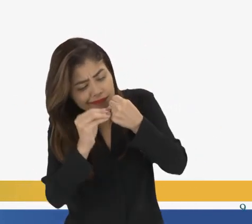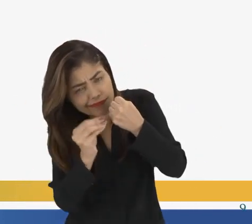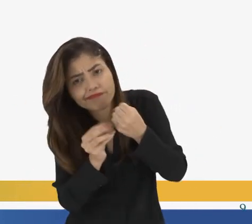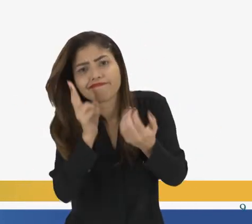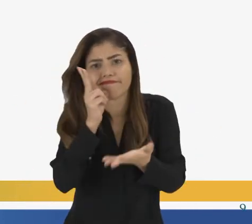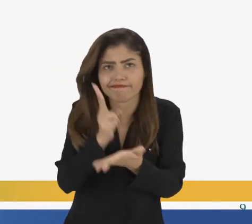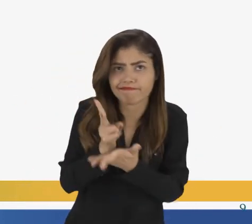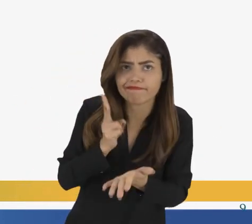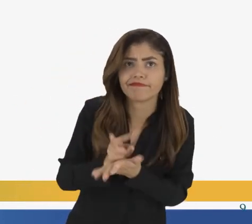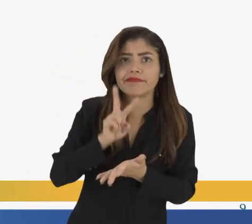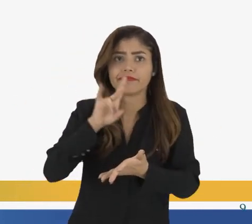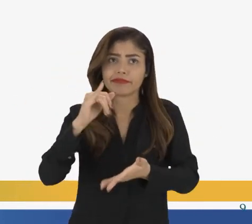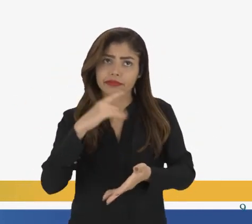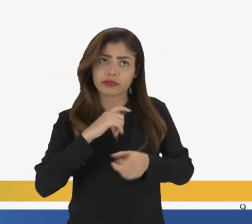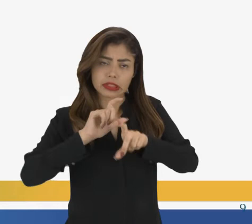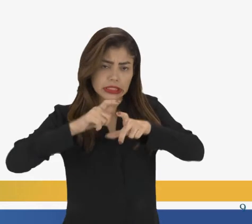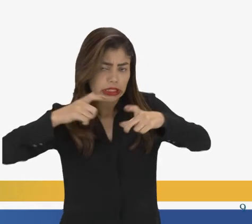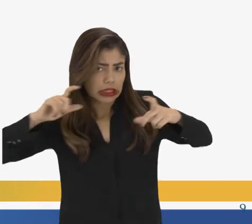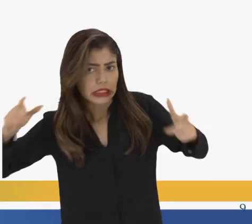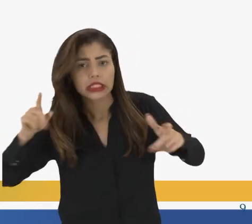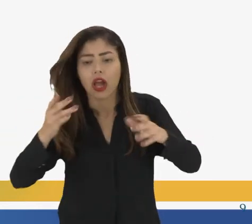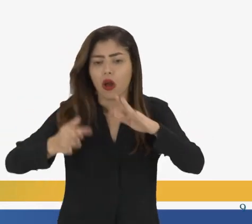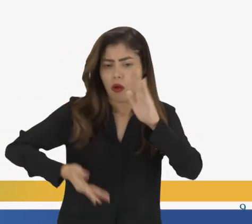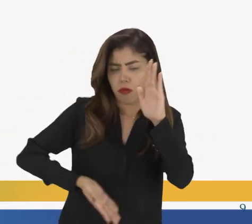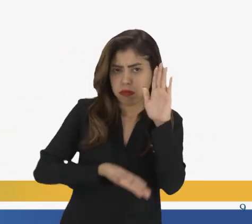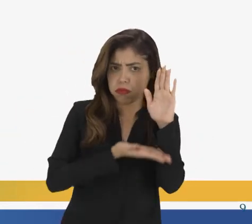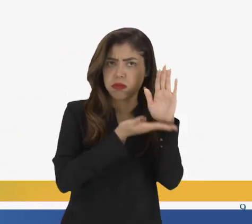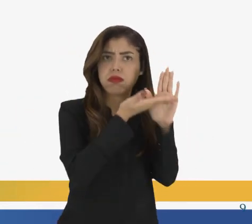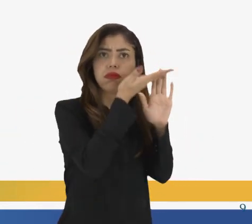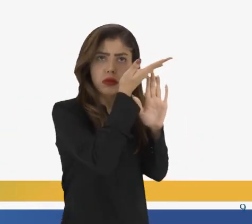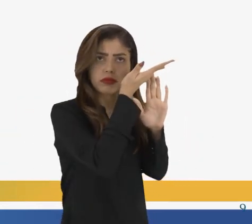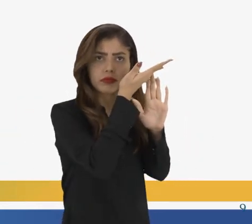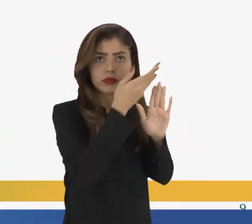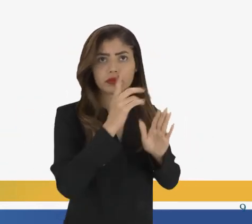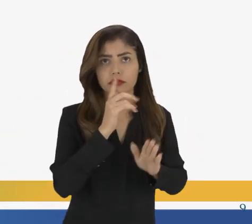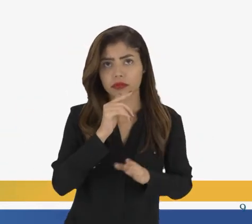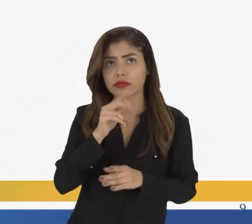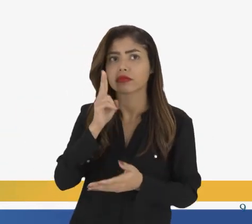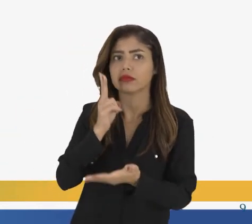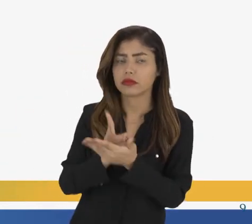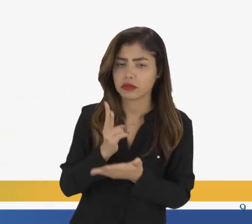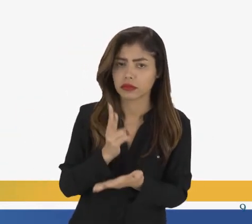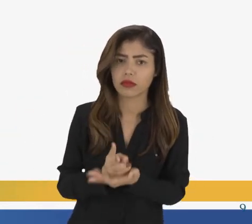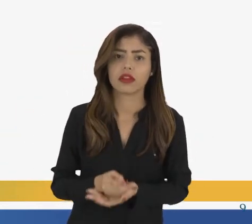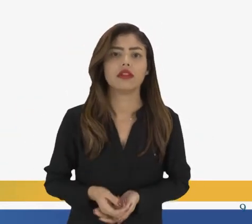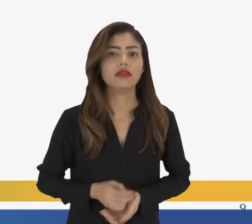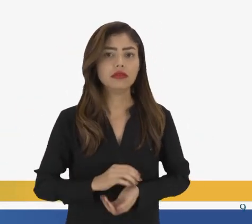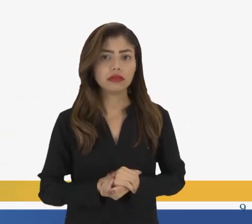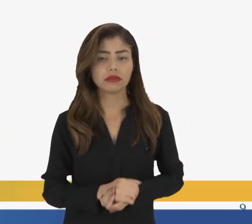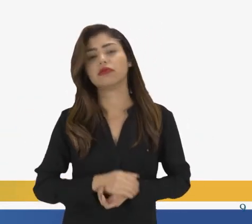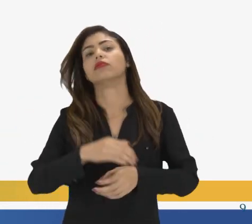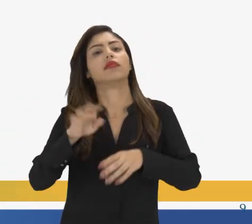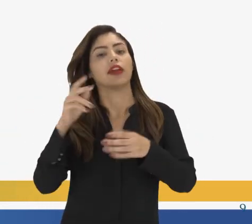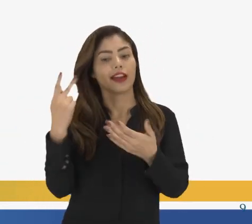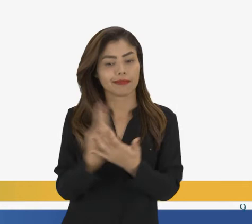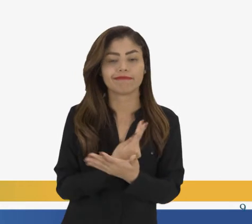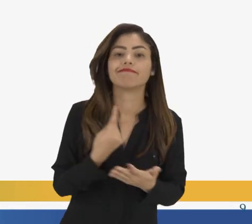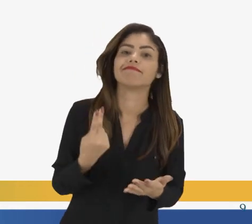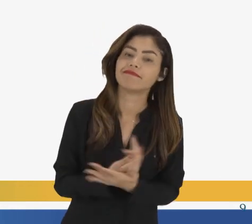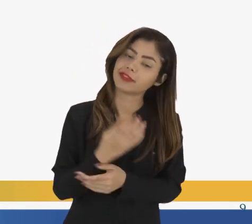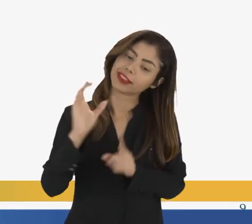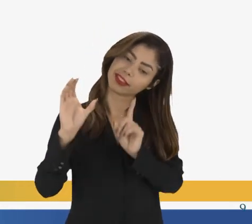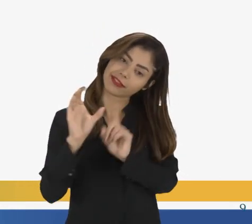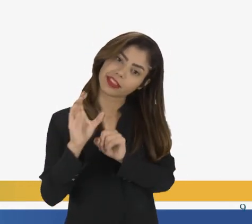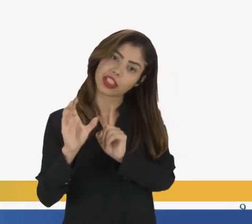moléculas, a água sempre apresentará maior dificuldade para elevar sua temperatura. Mesmo erro encontrado na